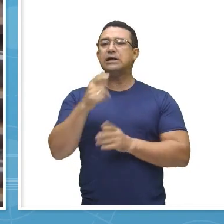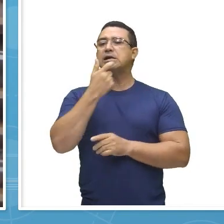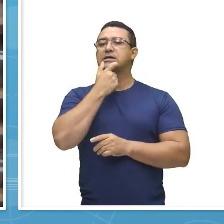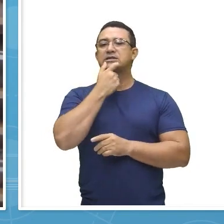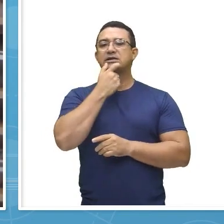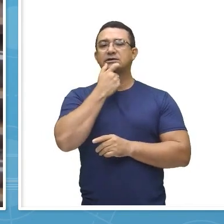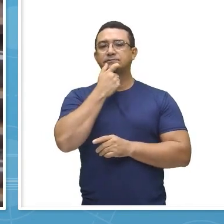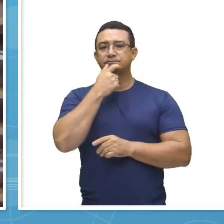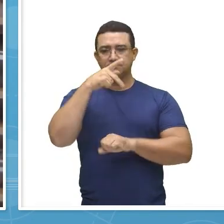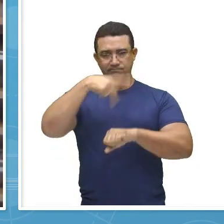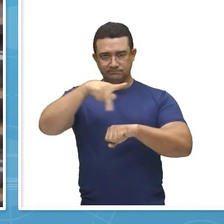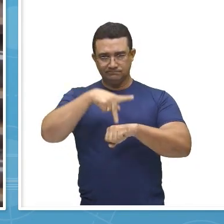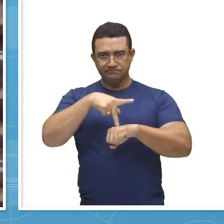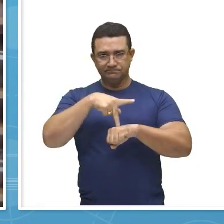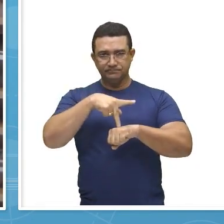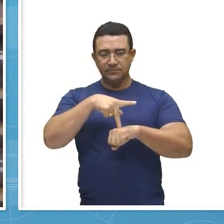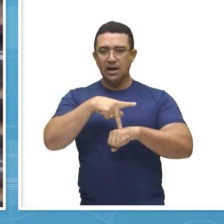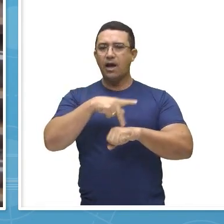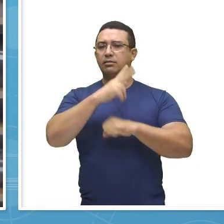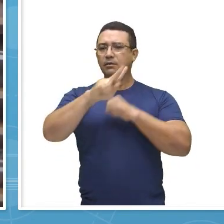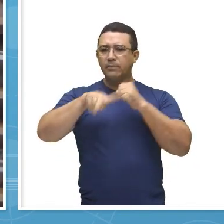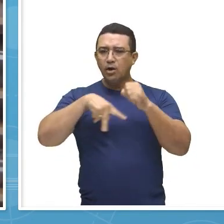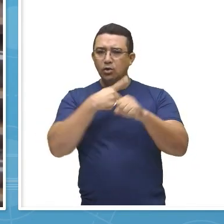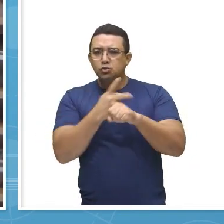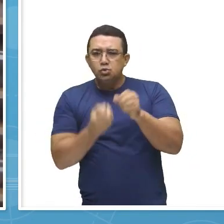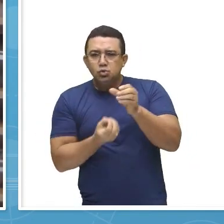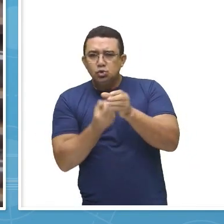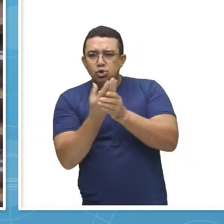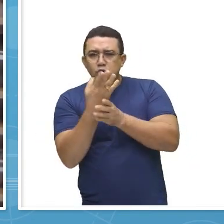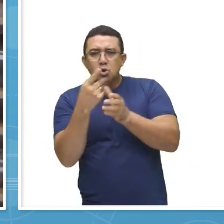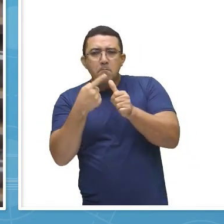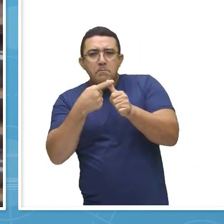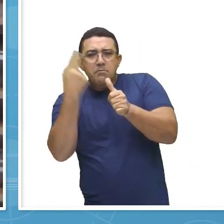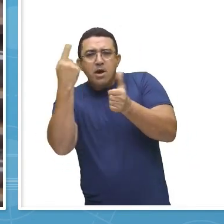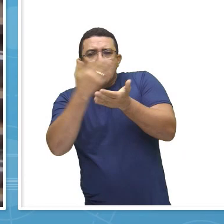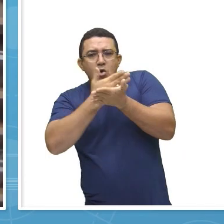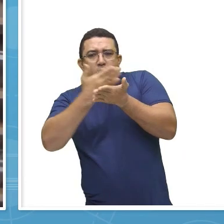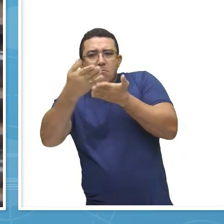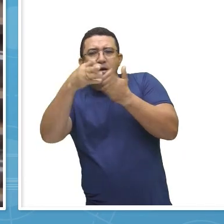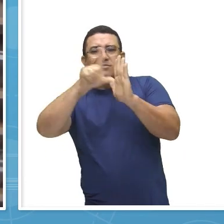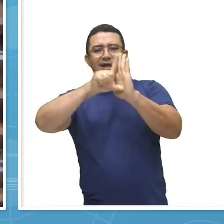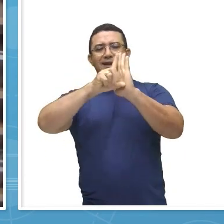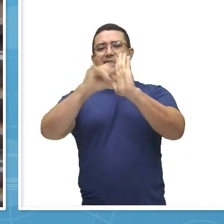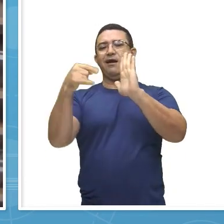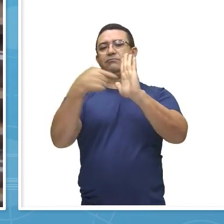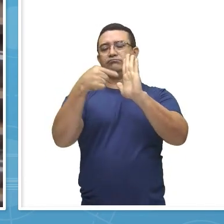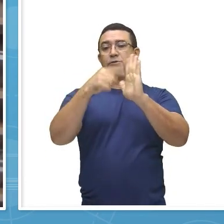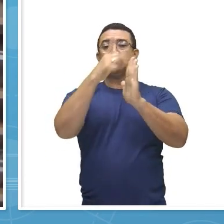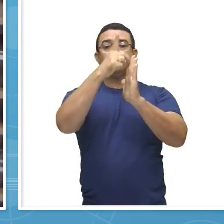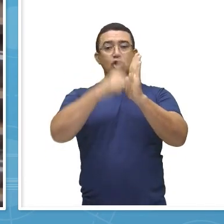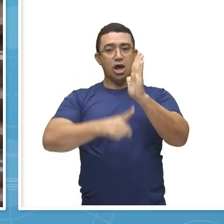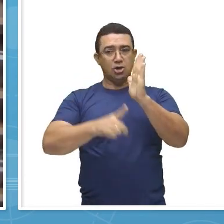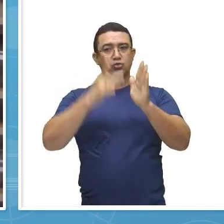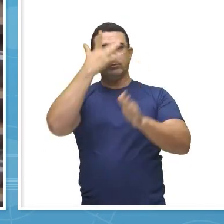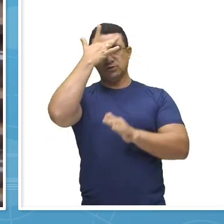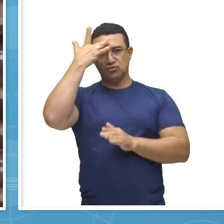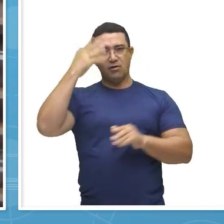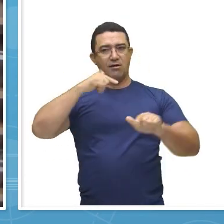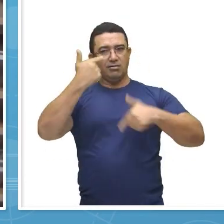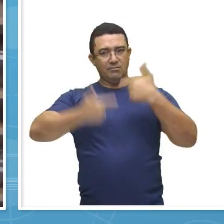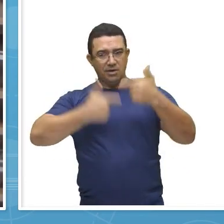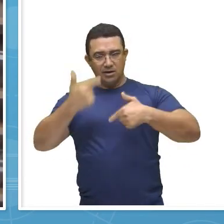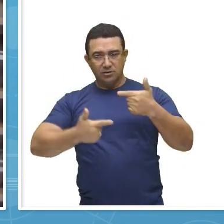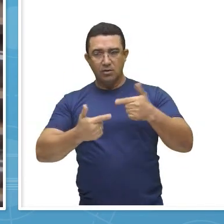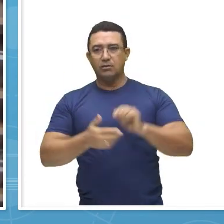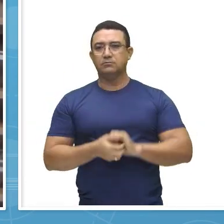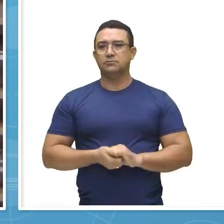dele? Vão surgir as primeiras leis que vão garantir direito aos trabalhadores. Porque aí, o patrão, ele precisa